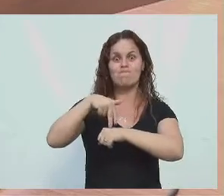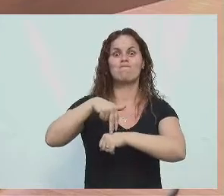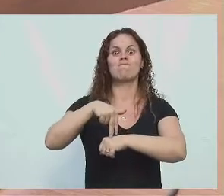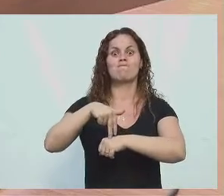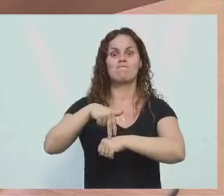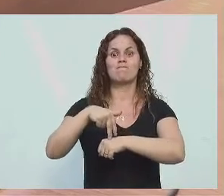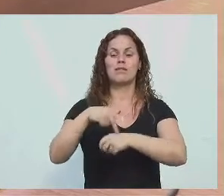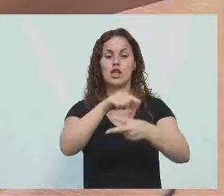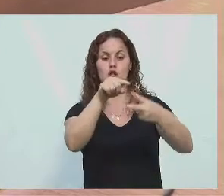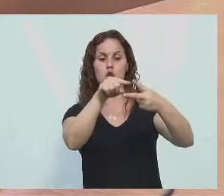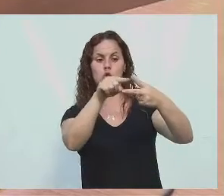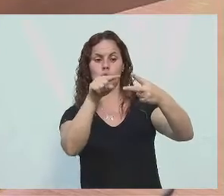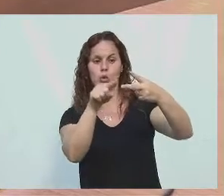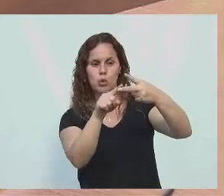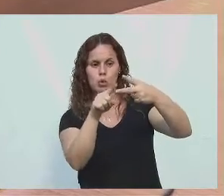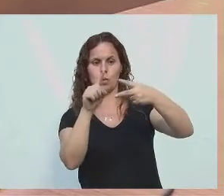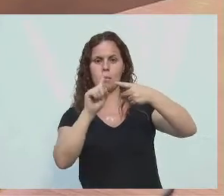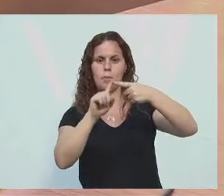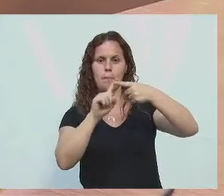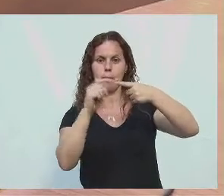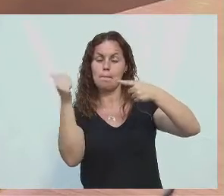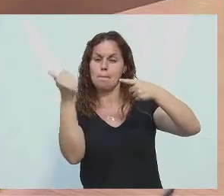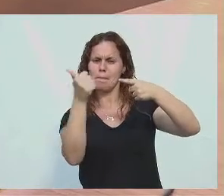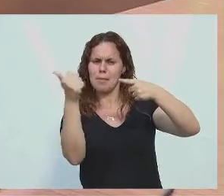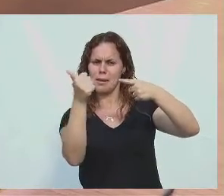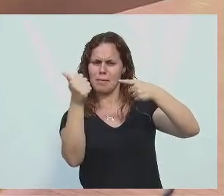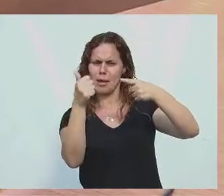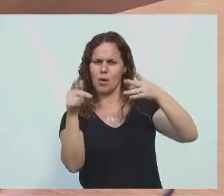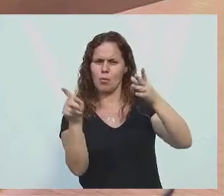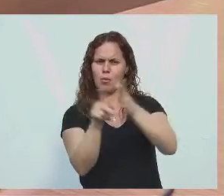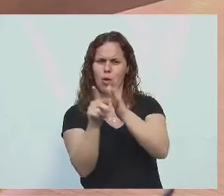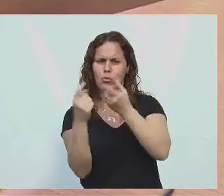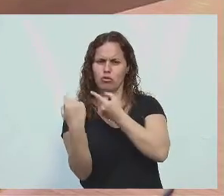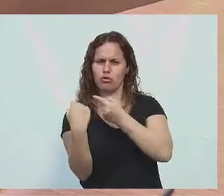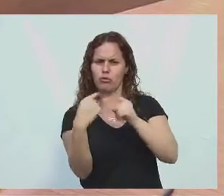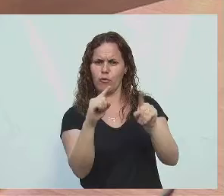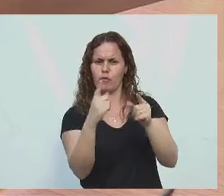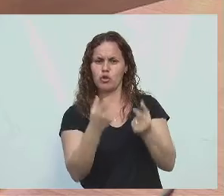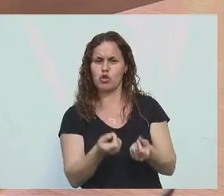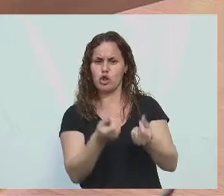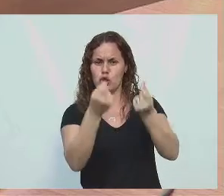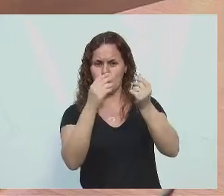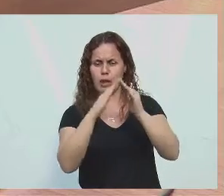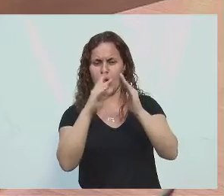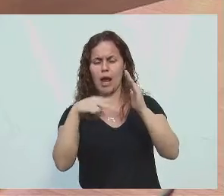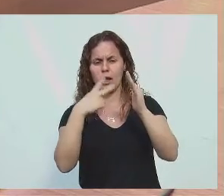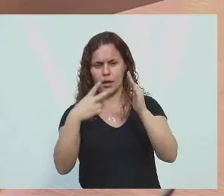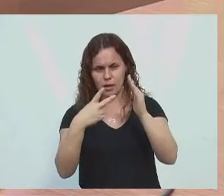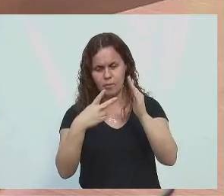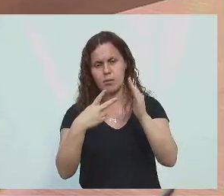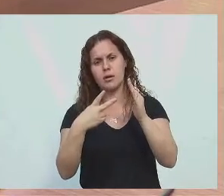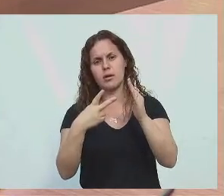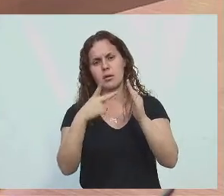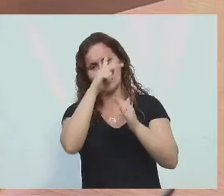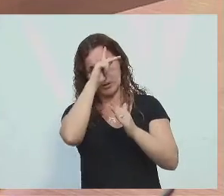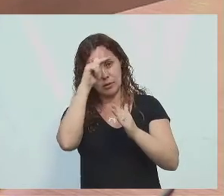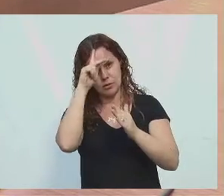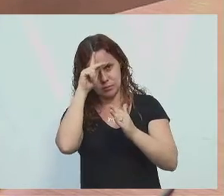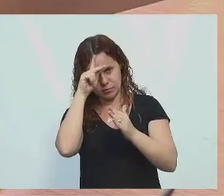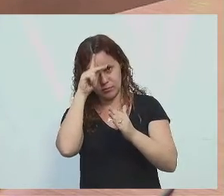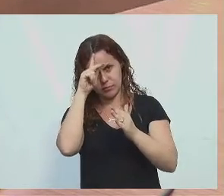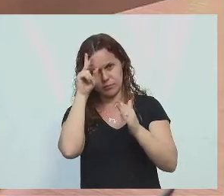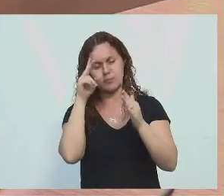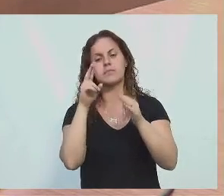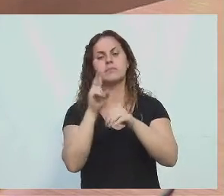2 assuntos. O primeiro é sobre a questão da devolução do dinheiro que a Câmara faz à Prefeitura Municipal